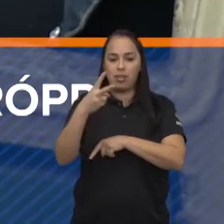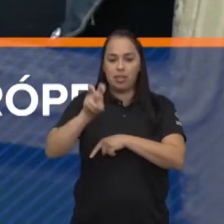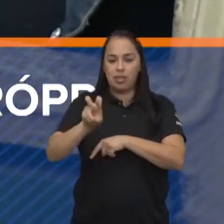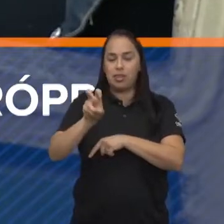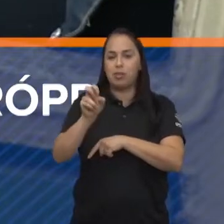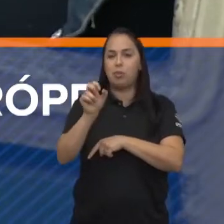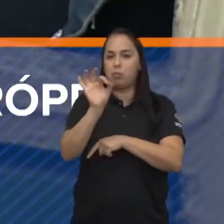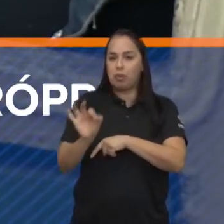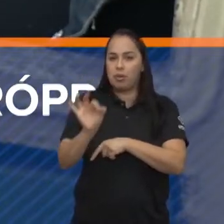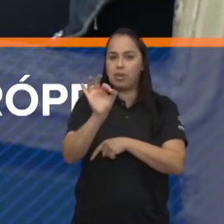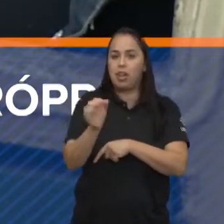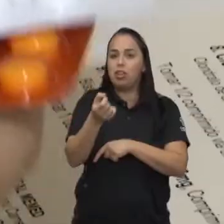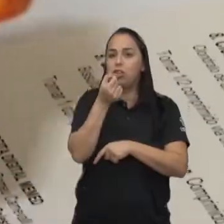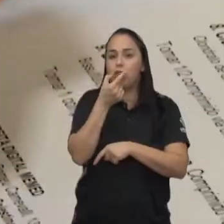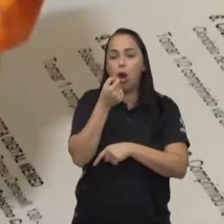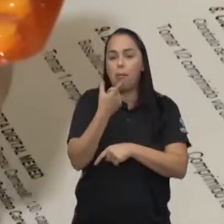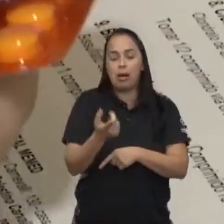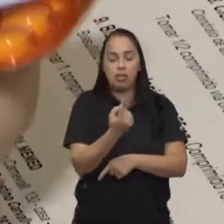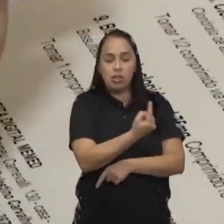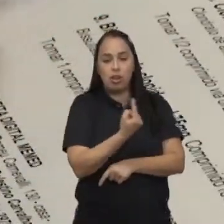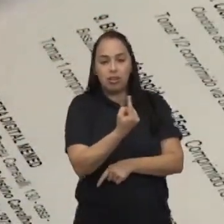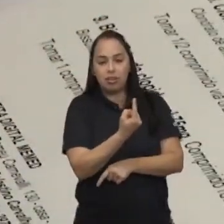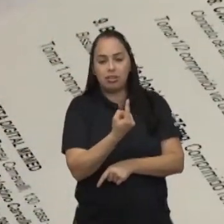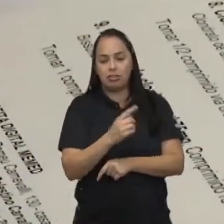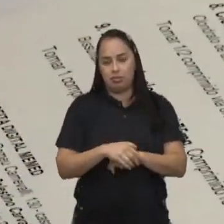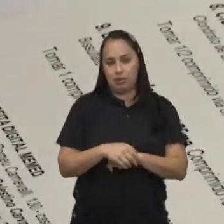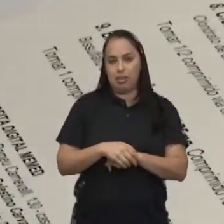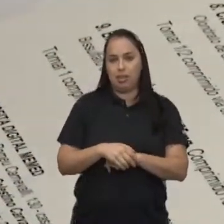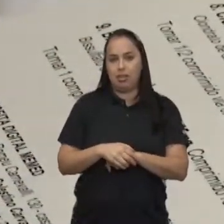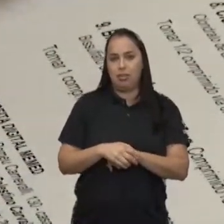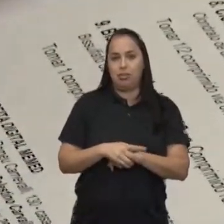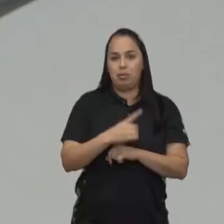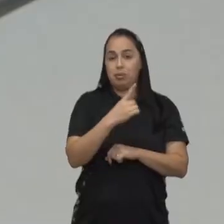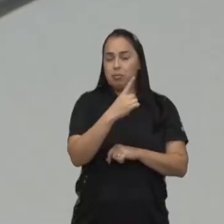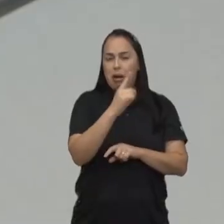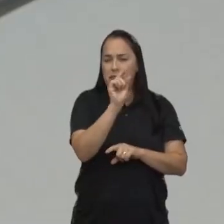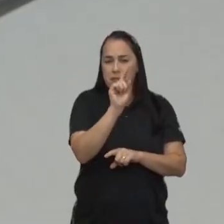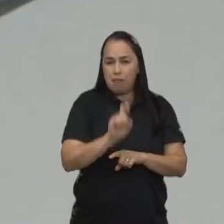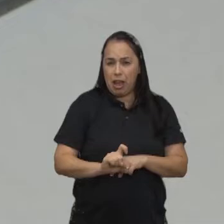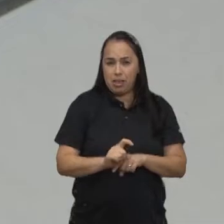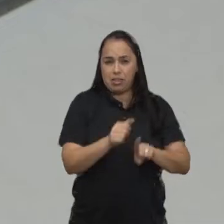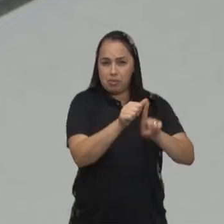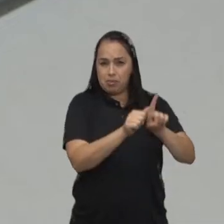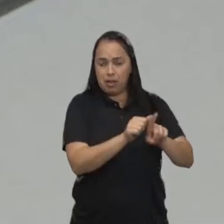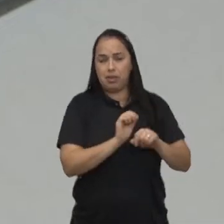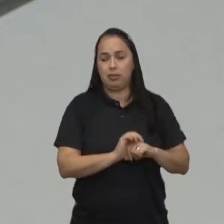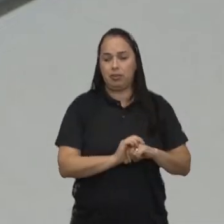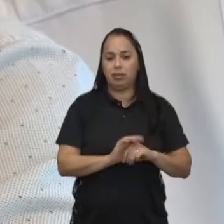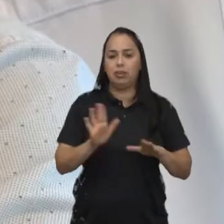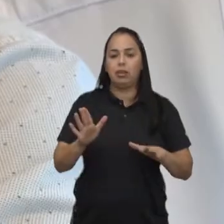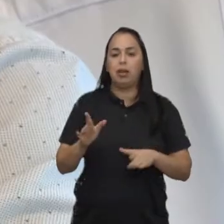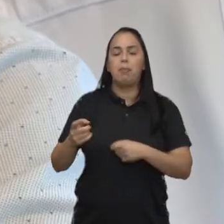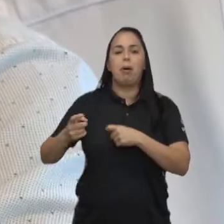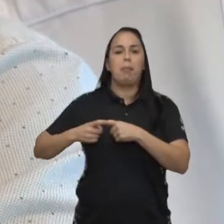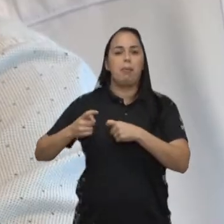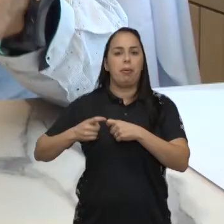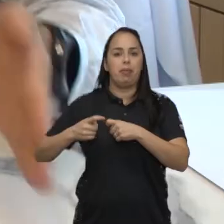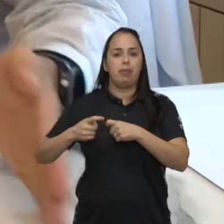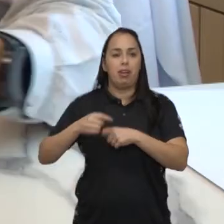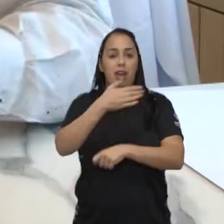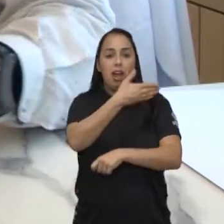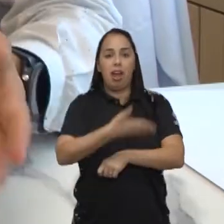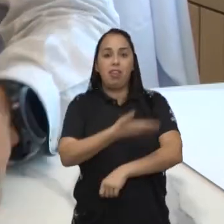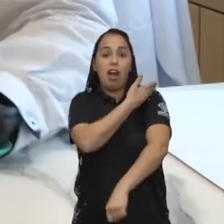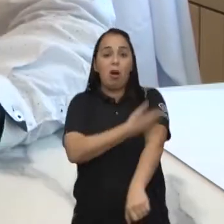25 porcento da população toma algum remédio por conta própria pelo menos uma vez ao mês para este